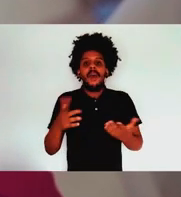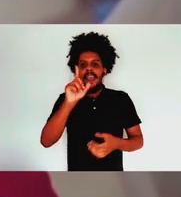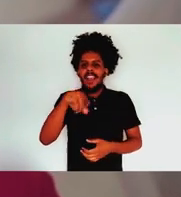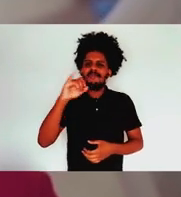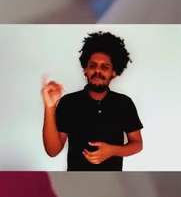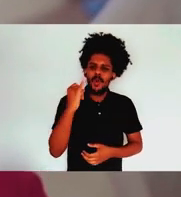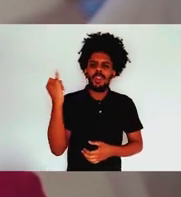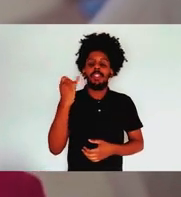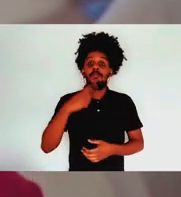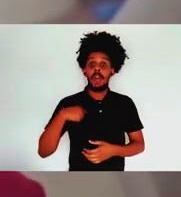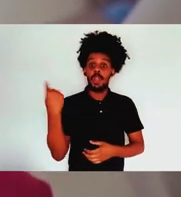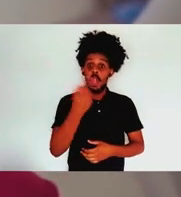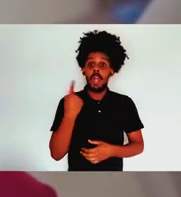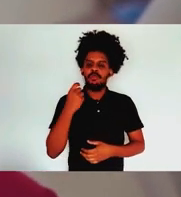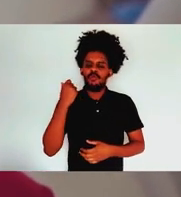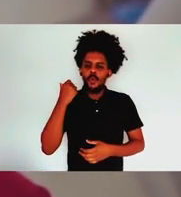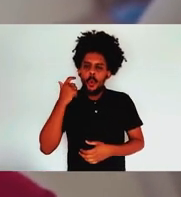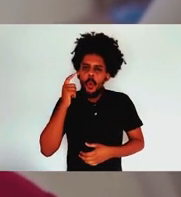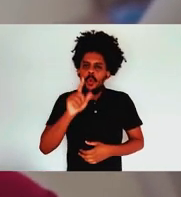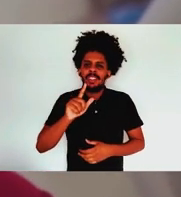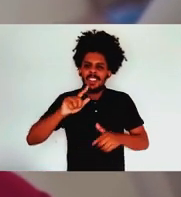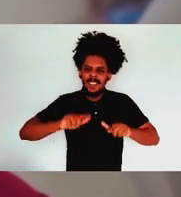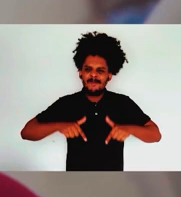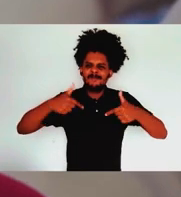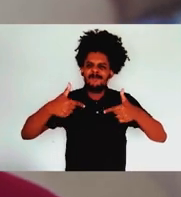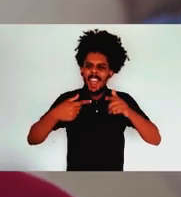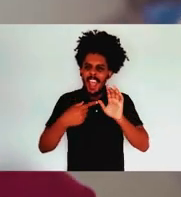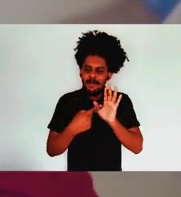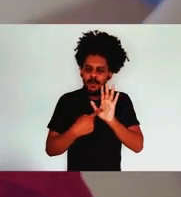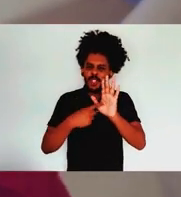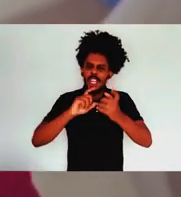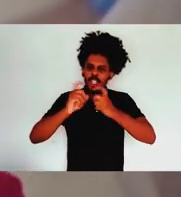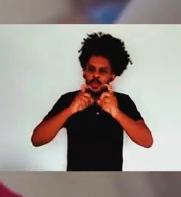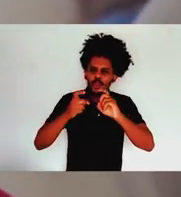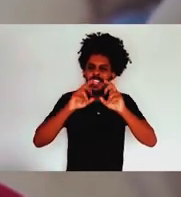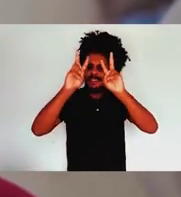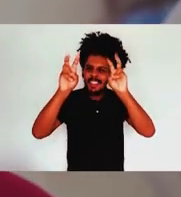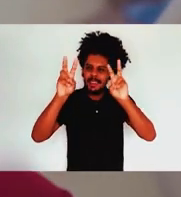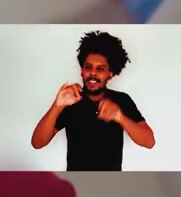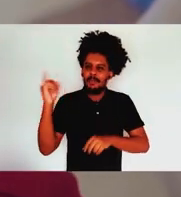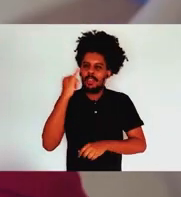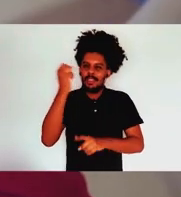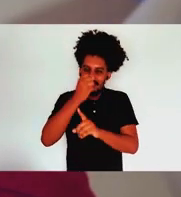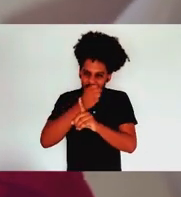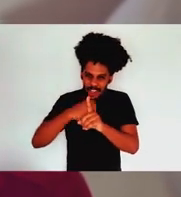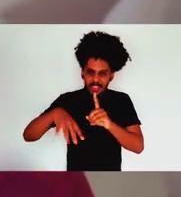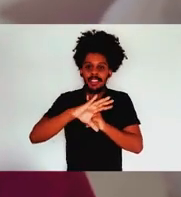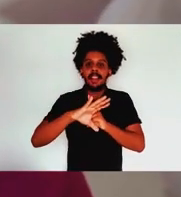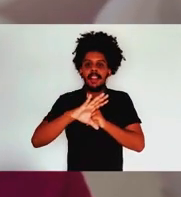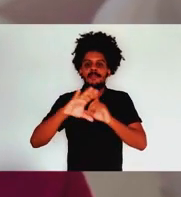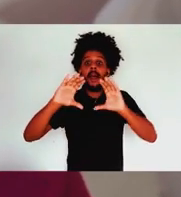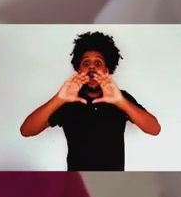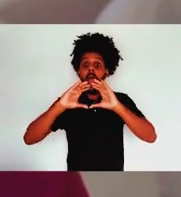ela vai ser importante para a gente efetivar demandas que têm sido muito caras à nossa sociedade. A conferência, contudo,